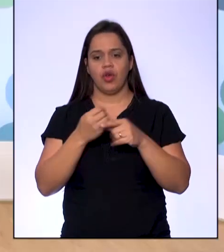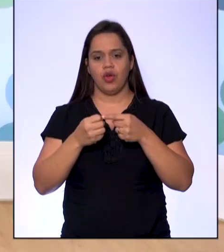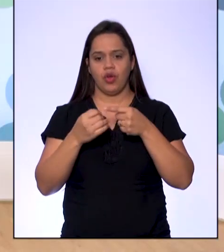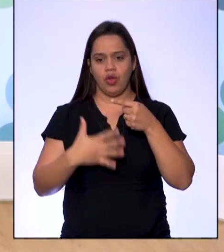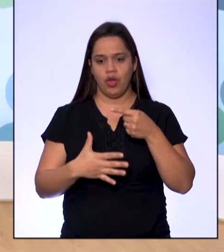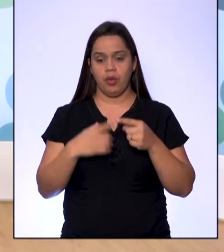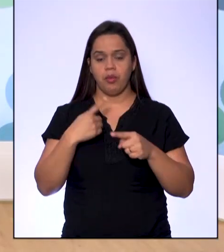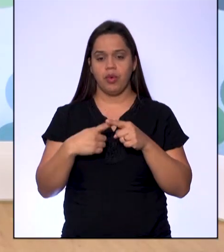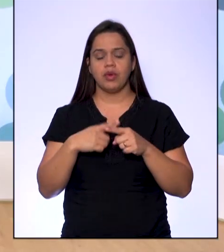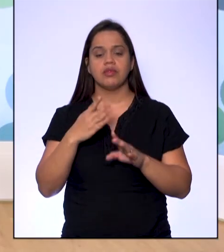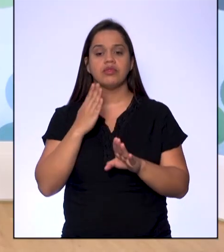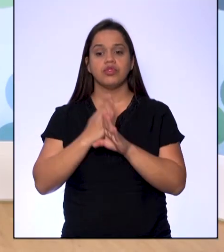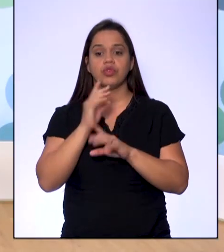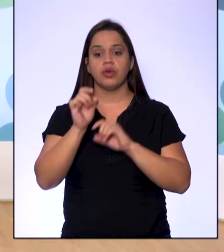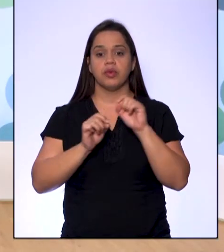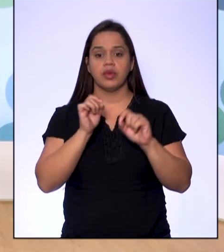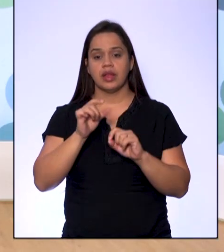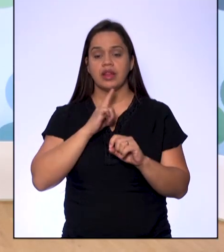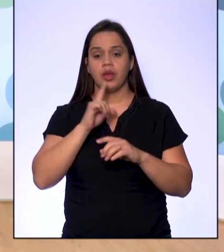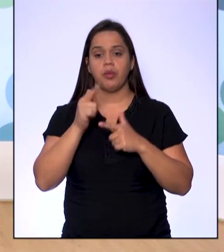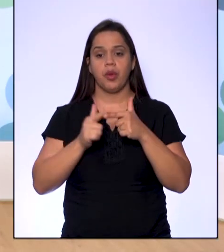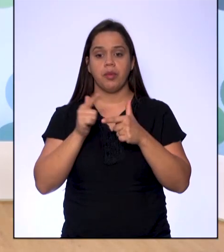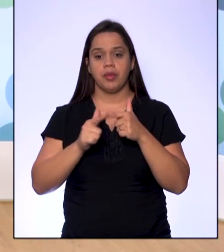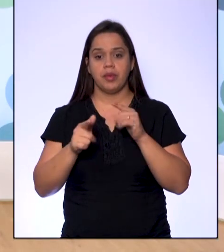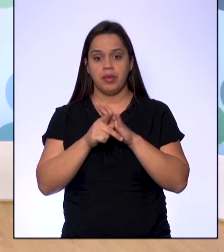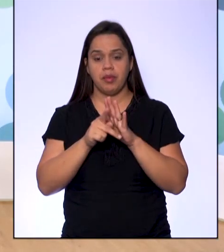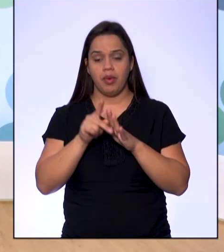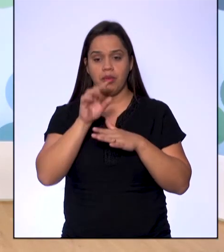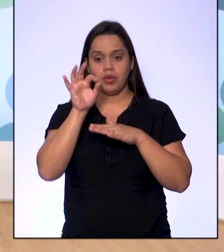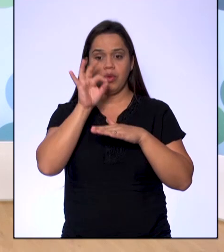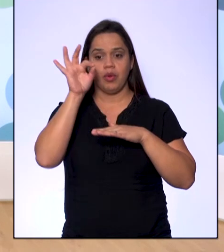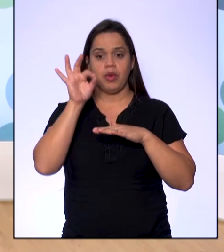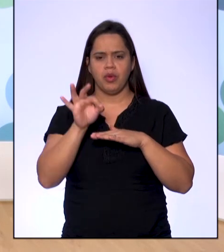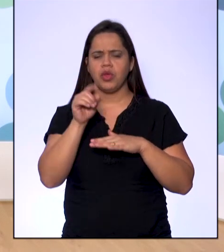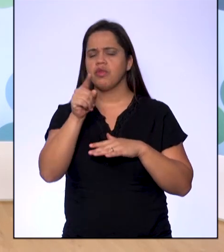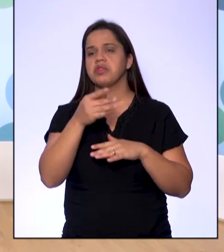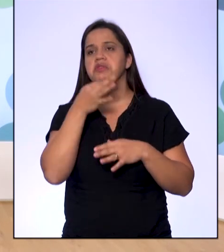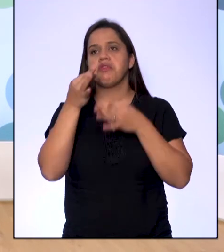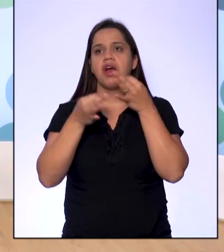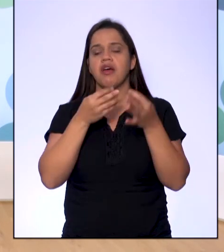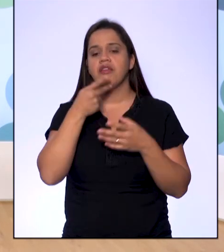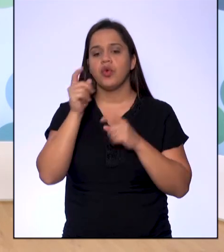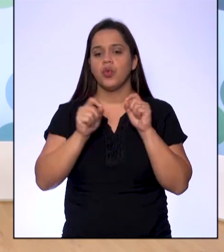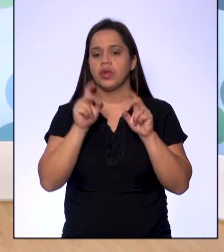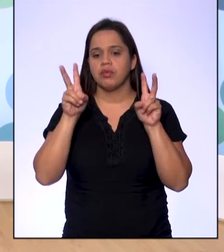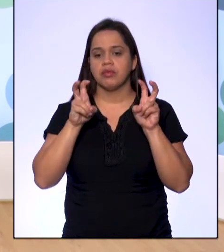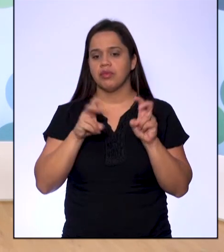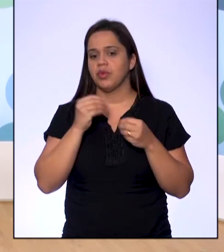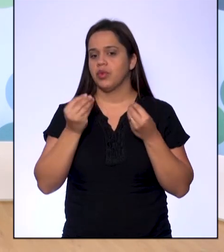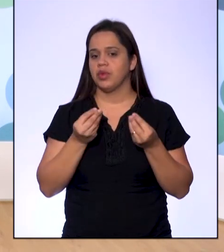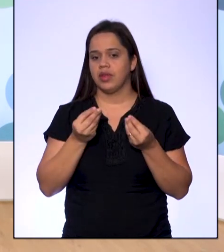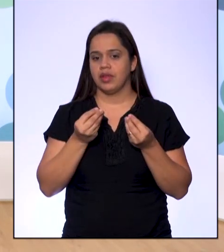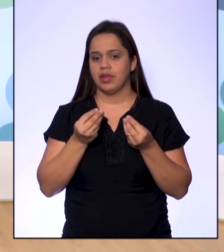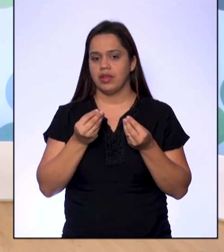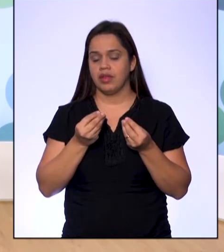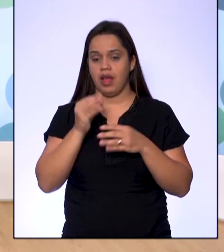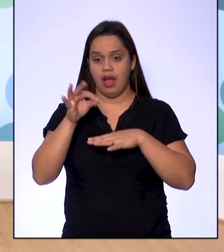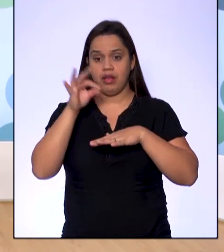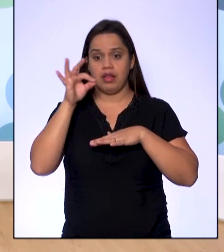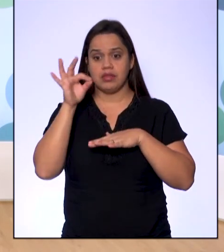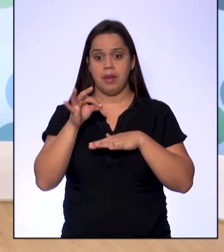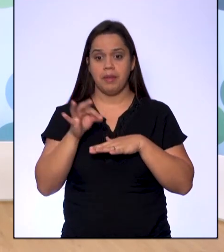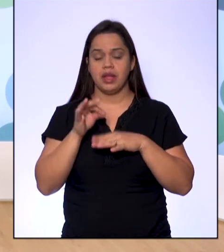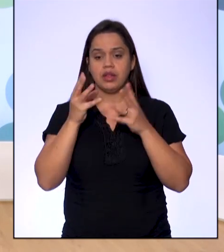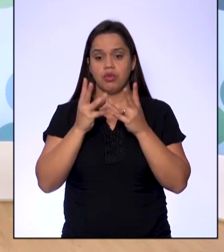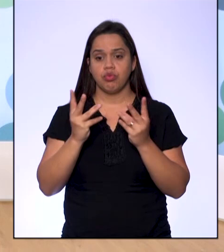descobre que existe esse problema, né, com as abelhas. O que você comentaria, o que você escreveria sobre esse assunto, né? As abelhas estão se extinguindo,